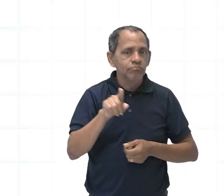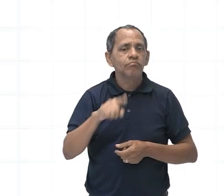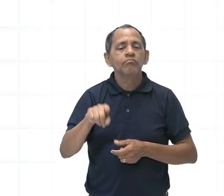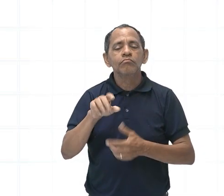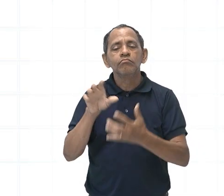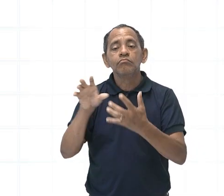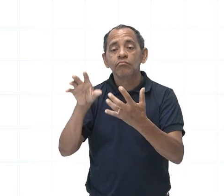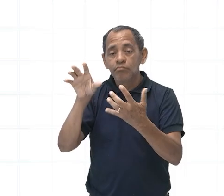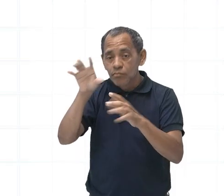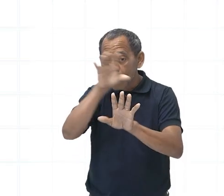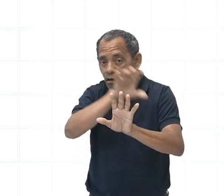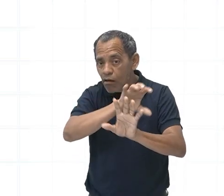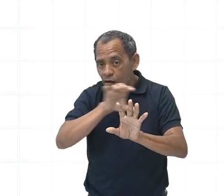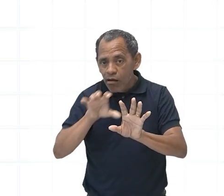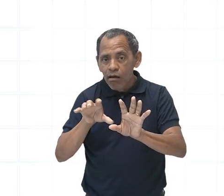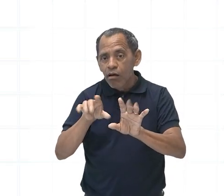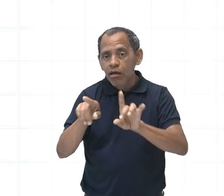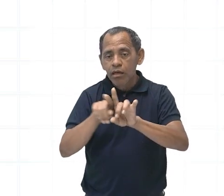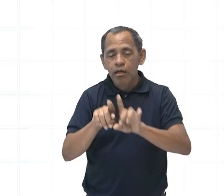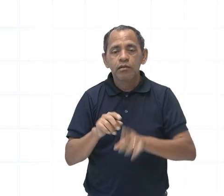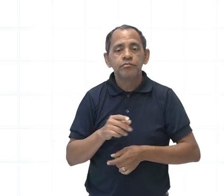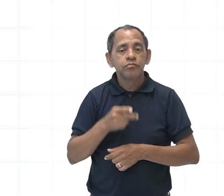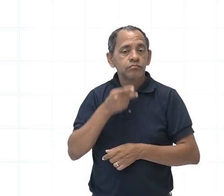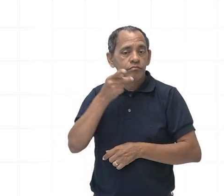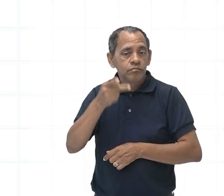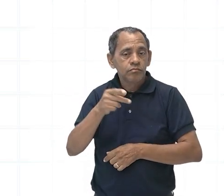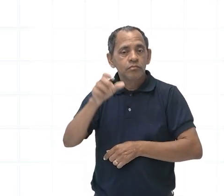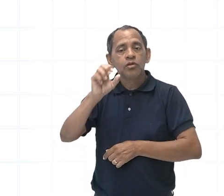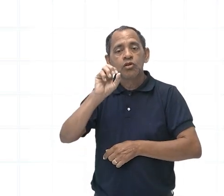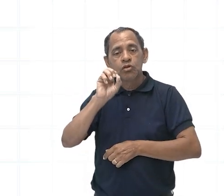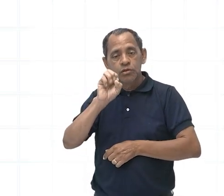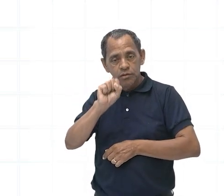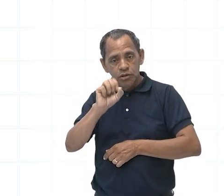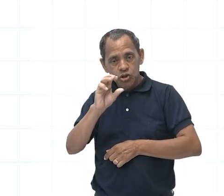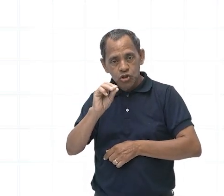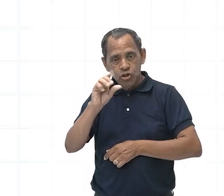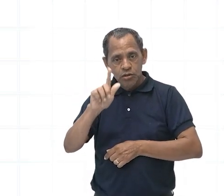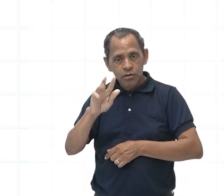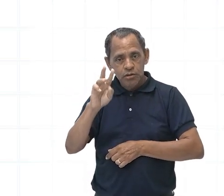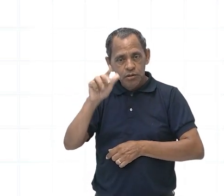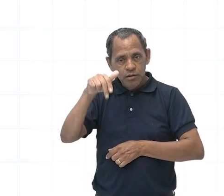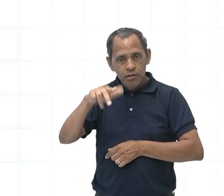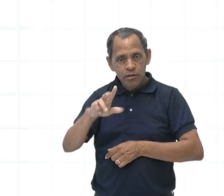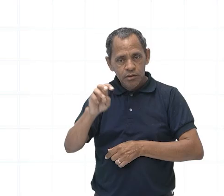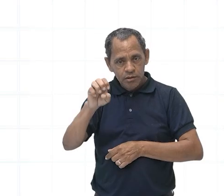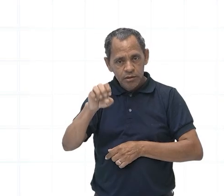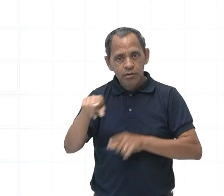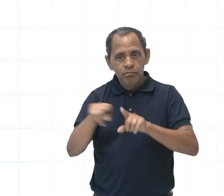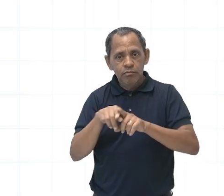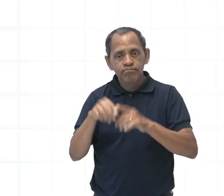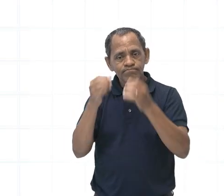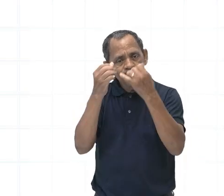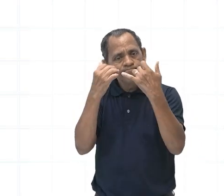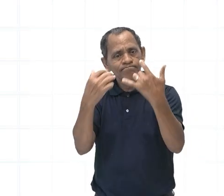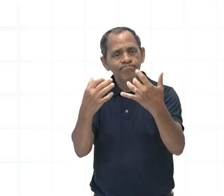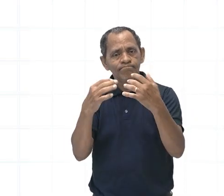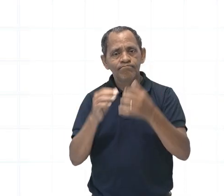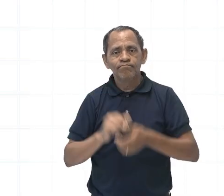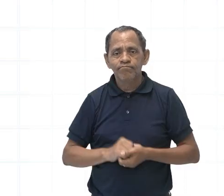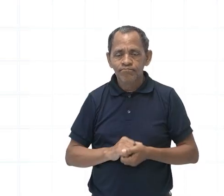né? Que o sotaque de alguém que é diferente daquele com o qual estou acostumada chame a atenção. Isso é